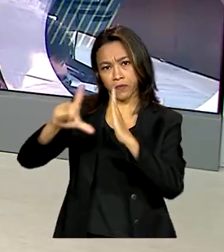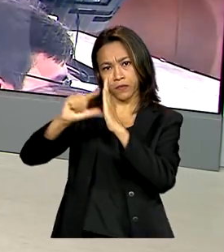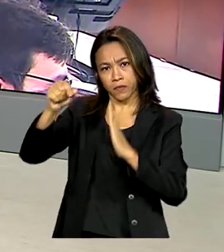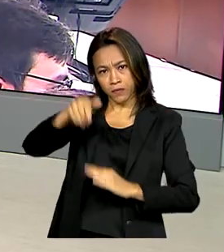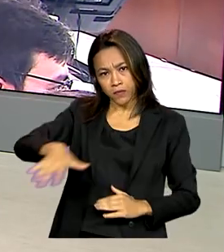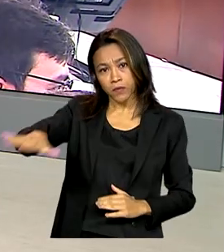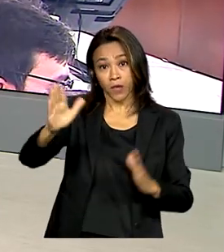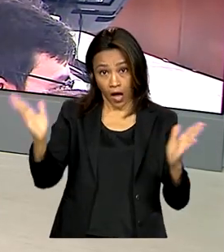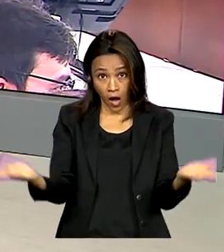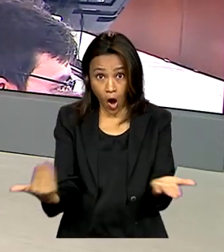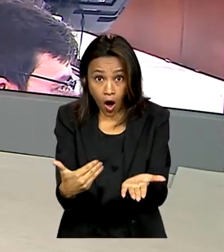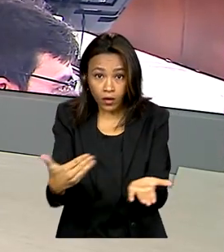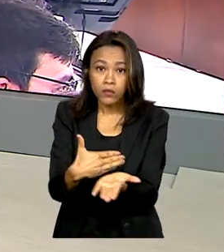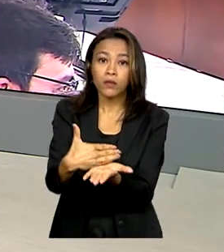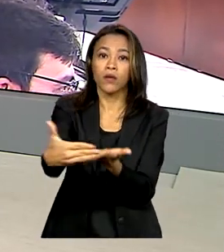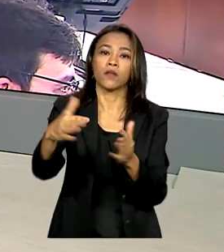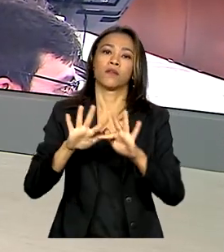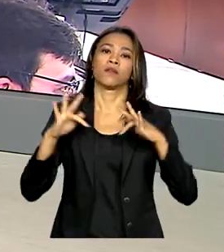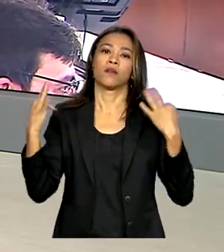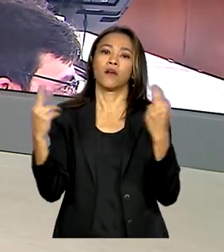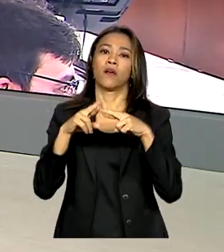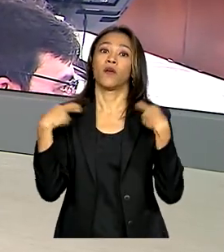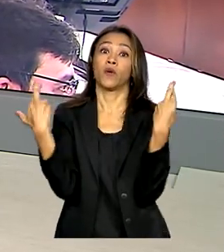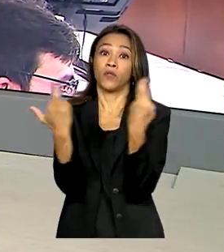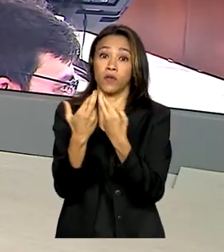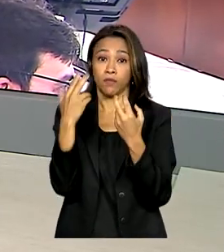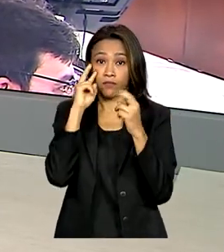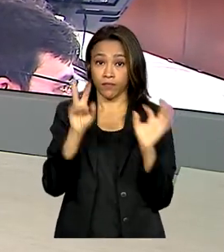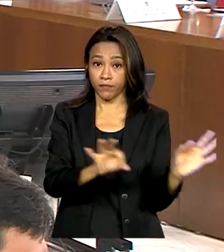tem início neste momento essa reunião. Acompanhe com a gente.